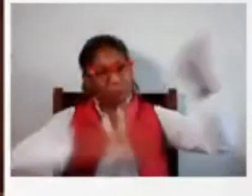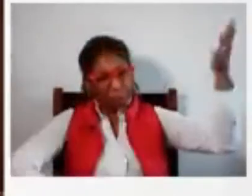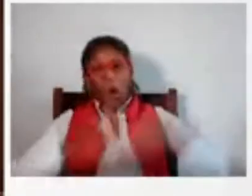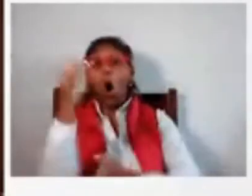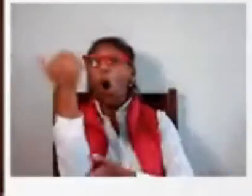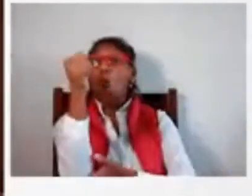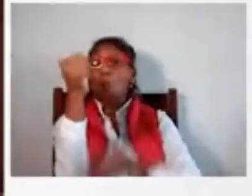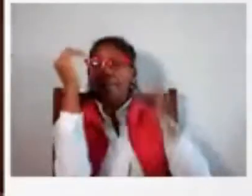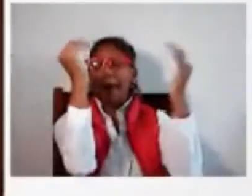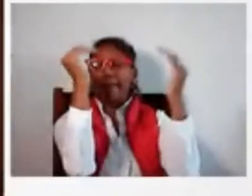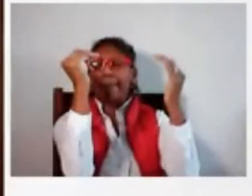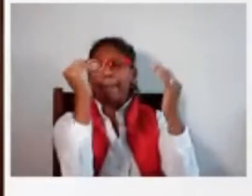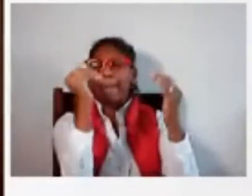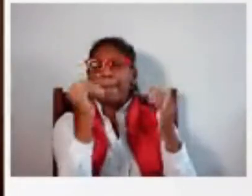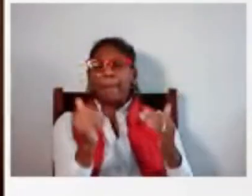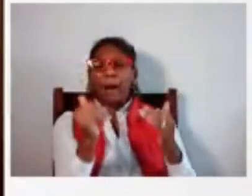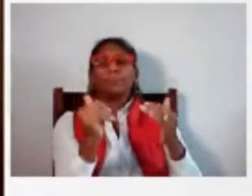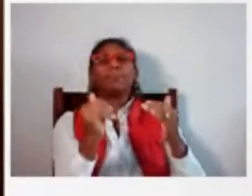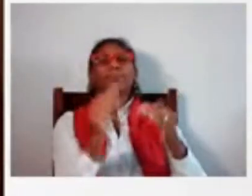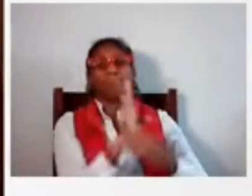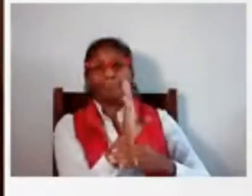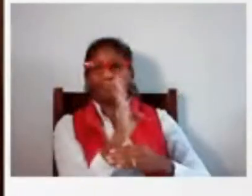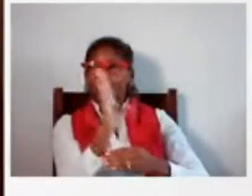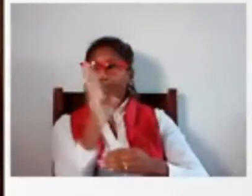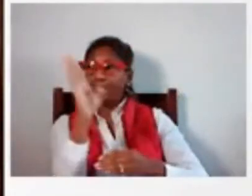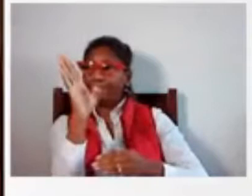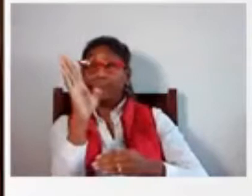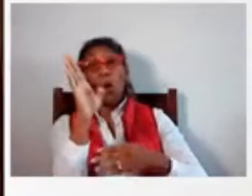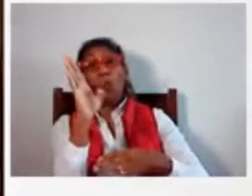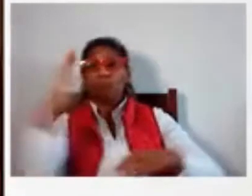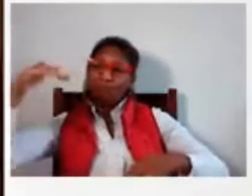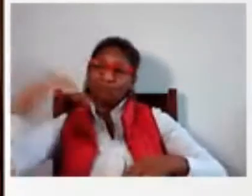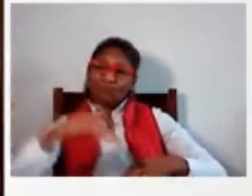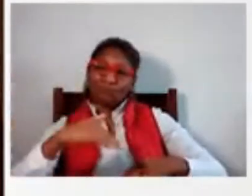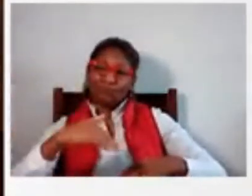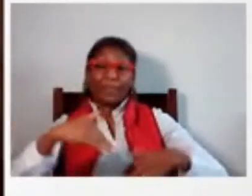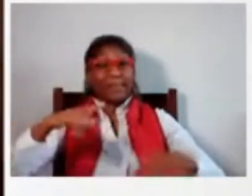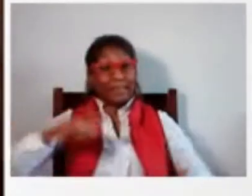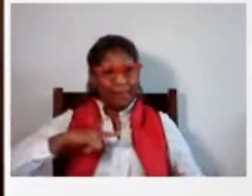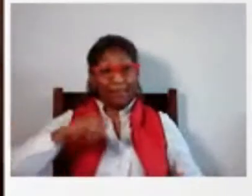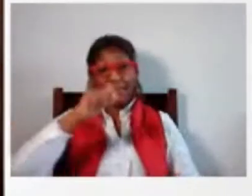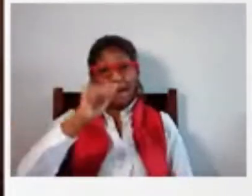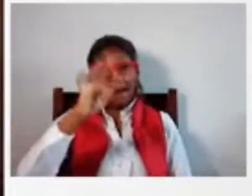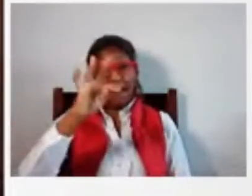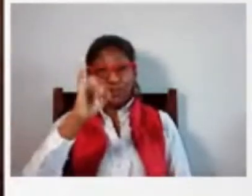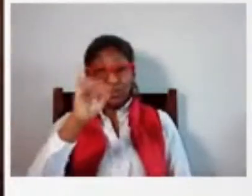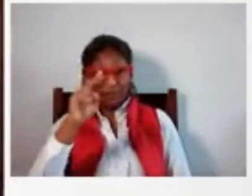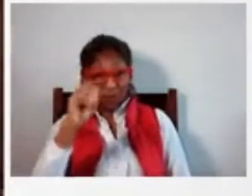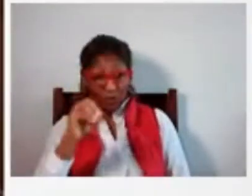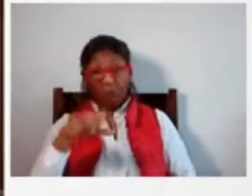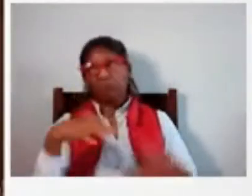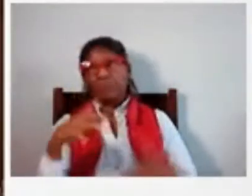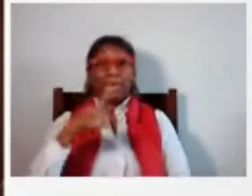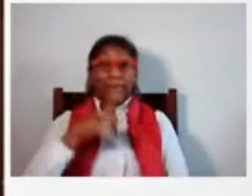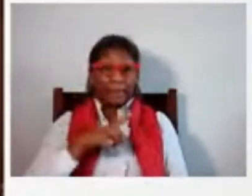desses dados, a gente consegue entender o nível de risco que uma região tem. Porque se tem mais casos ativos do que casos recuperados, e junto